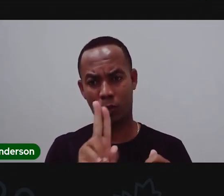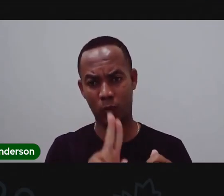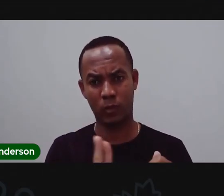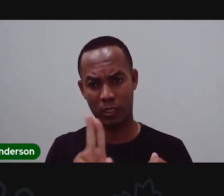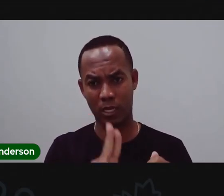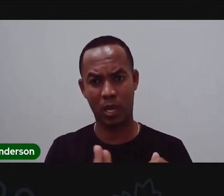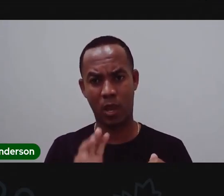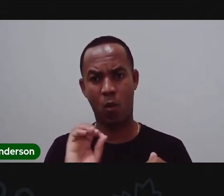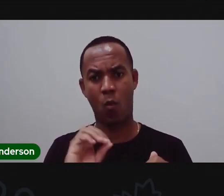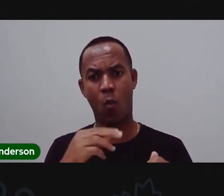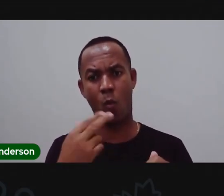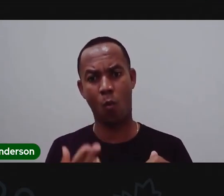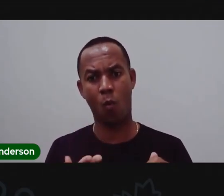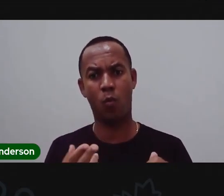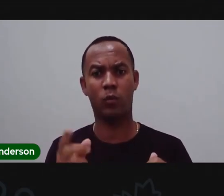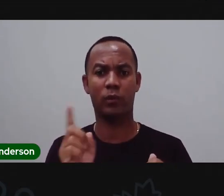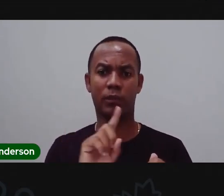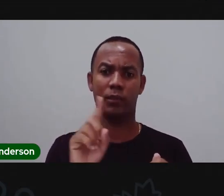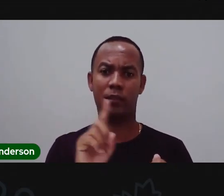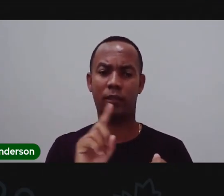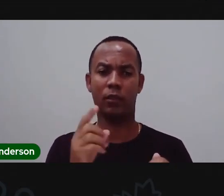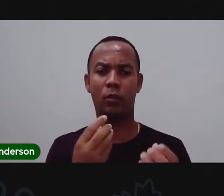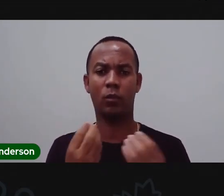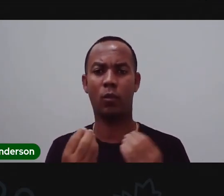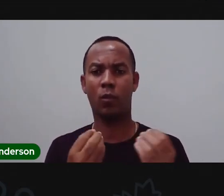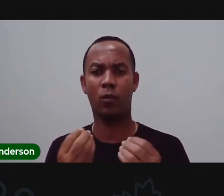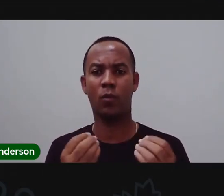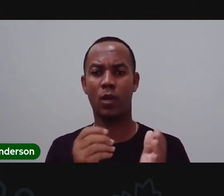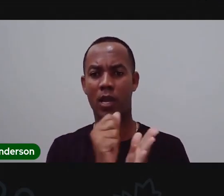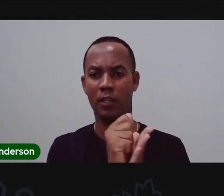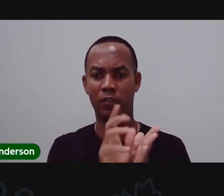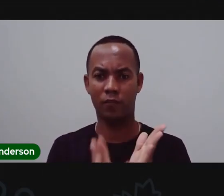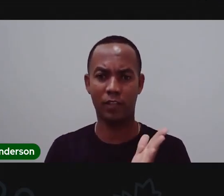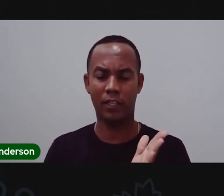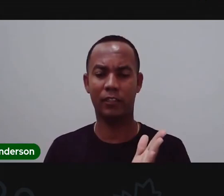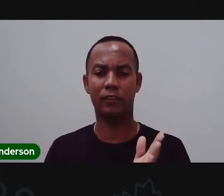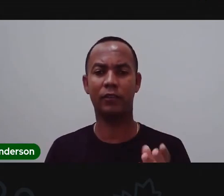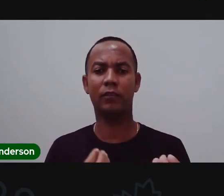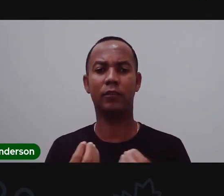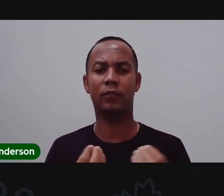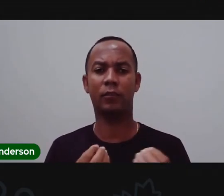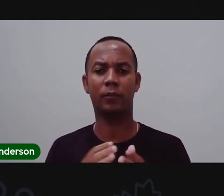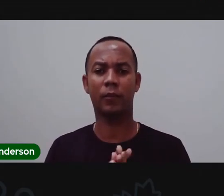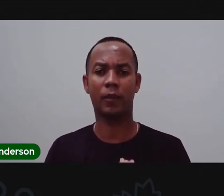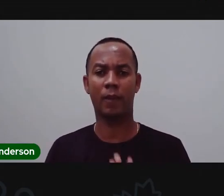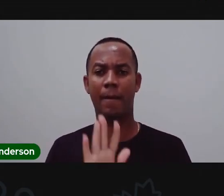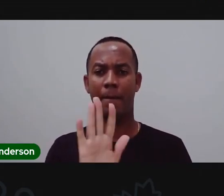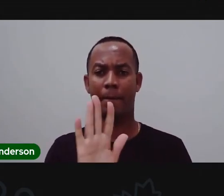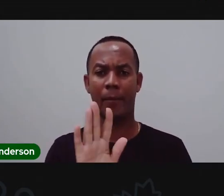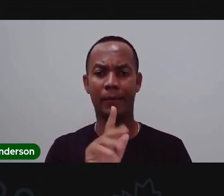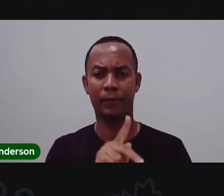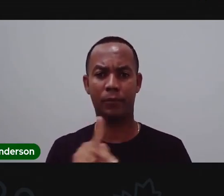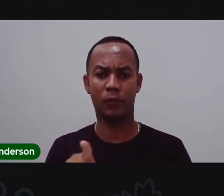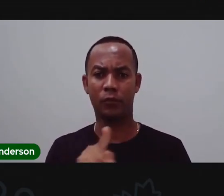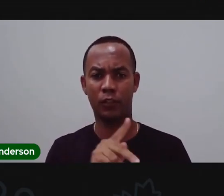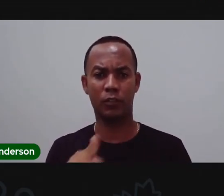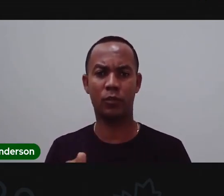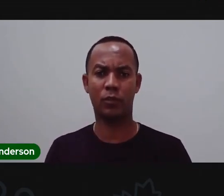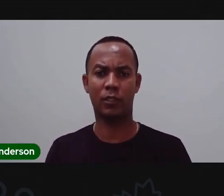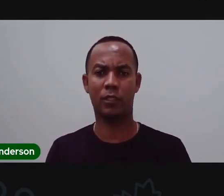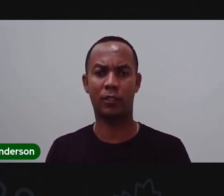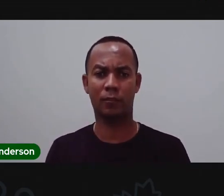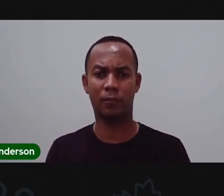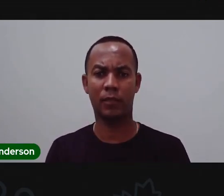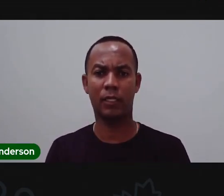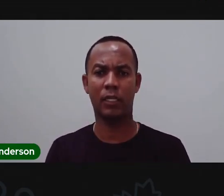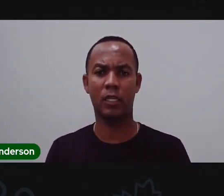E aí pode existir uma outra atividade que a Pró Maria não tenha feito a explicação aqui, mas que o seu professor que vai passar